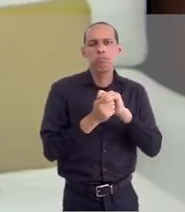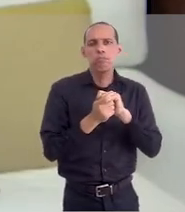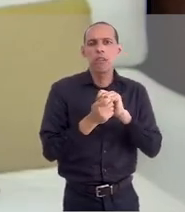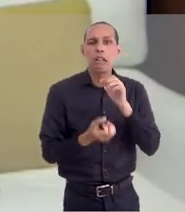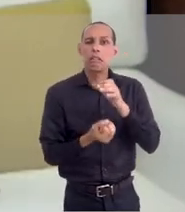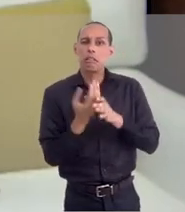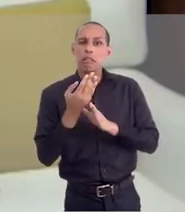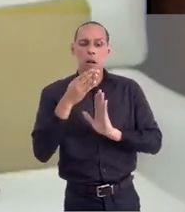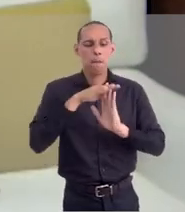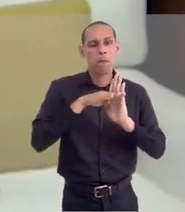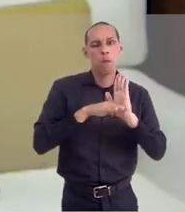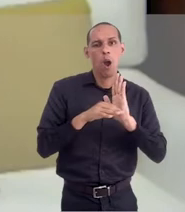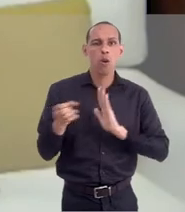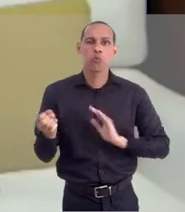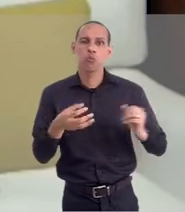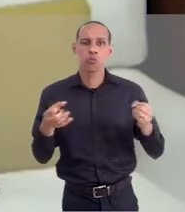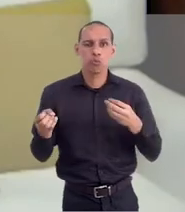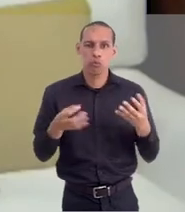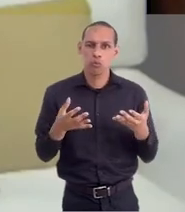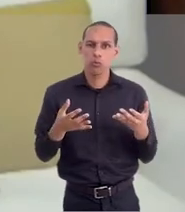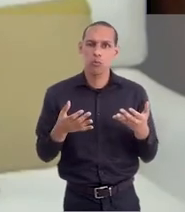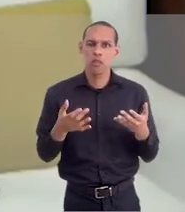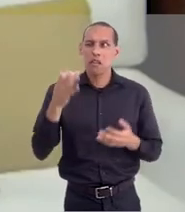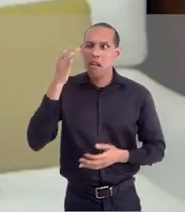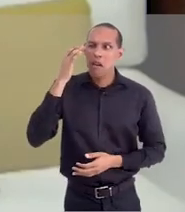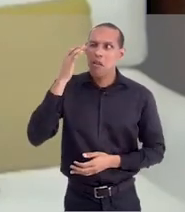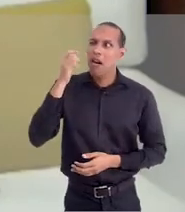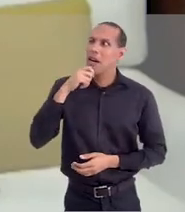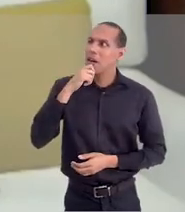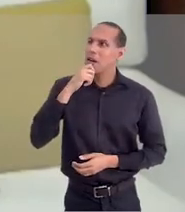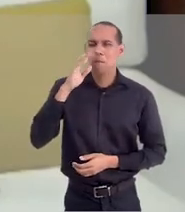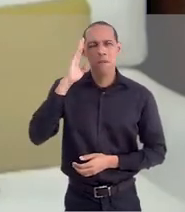novos programas e assim por diante. E eu acho que